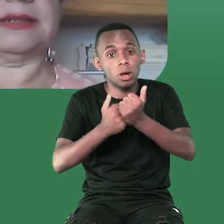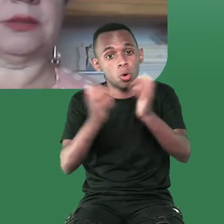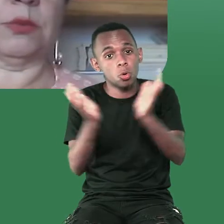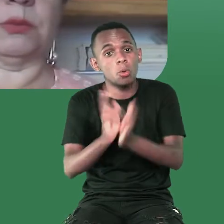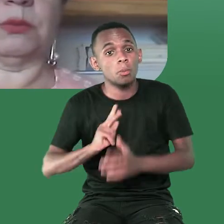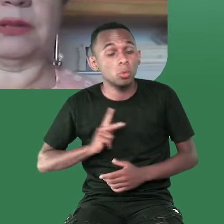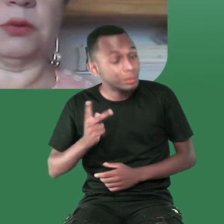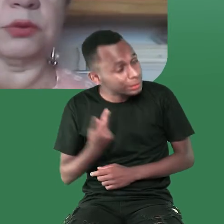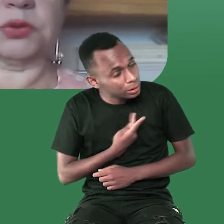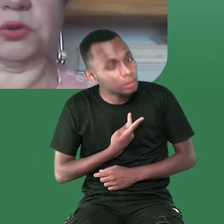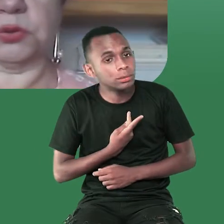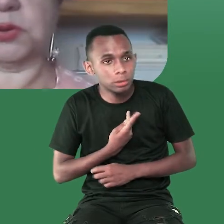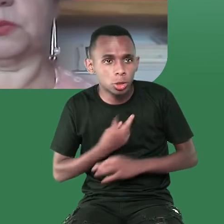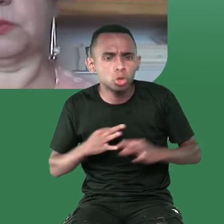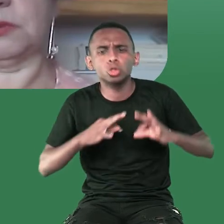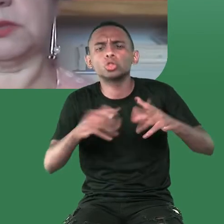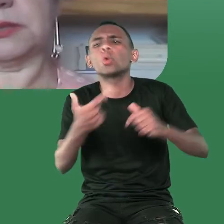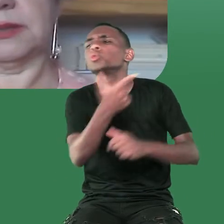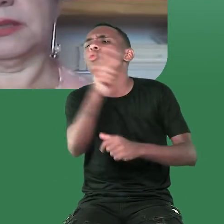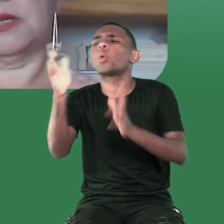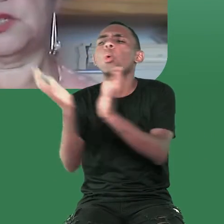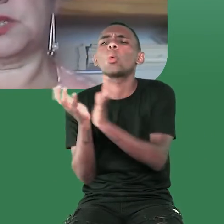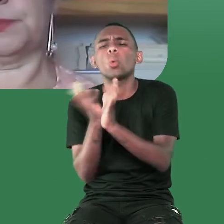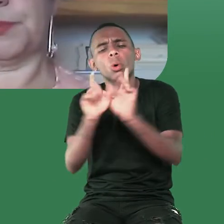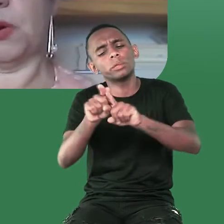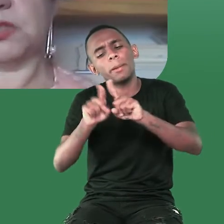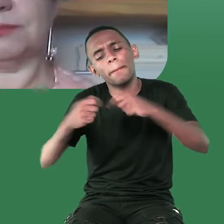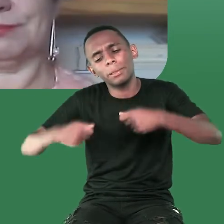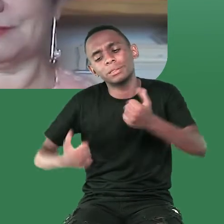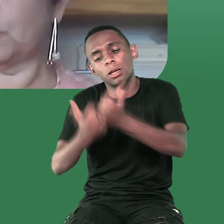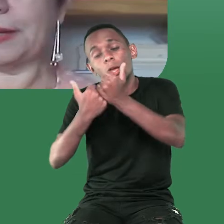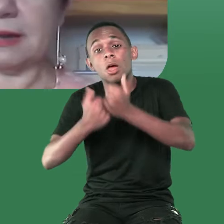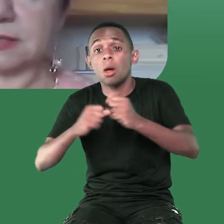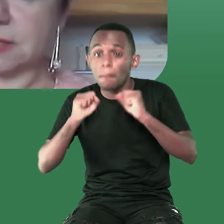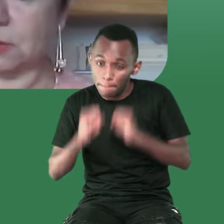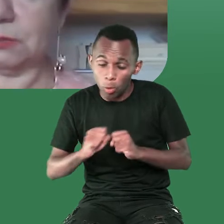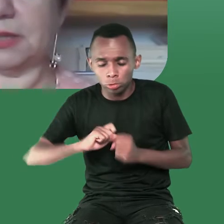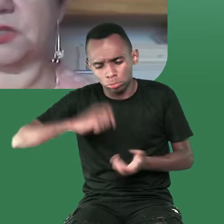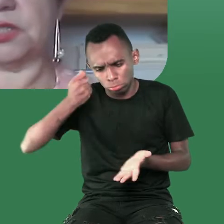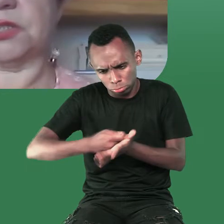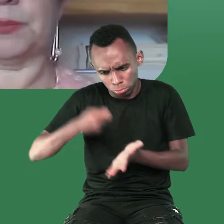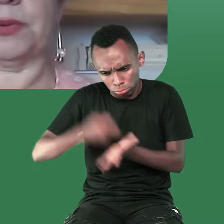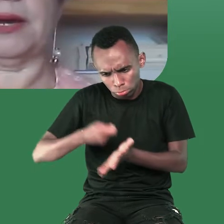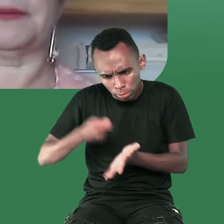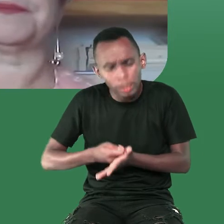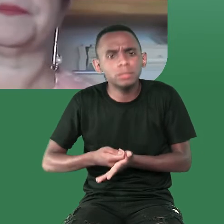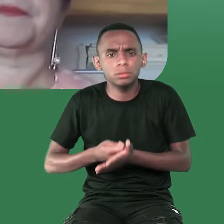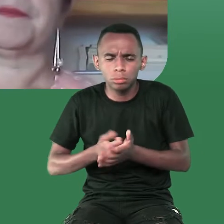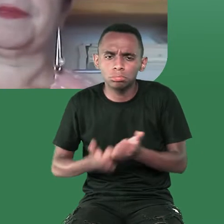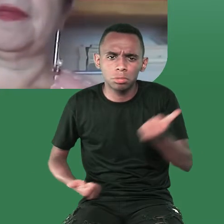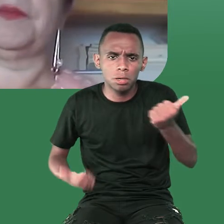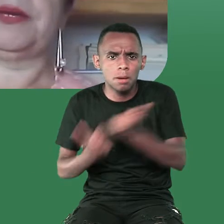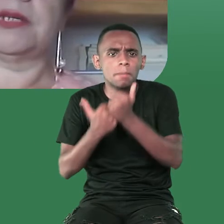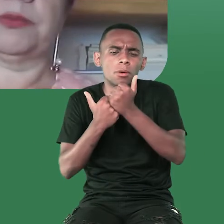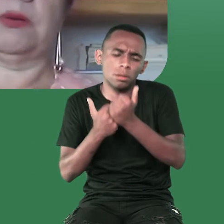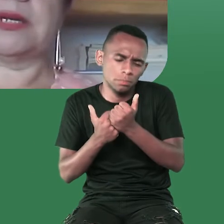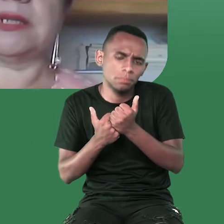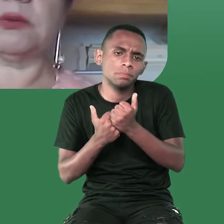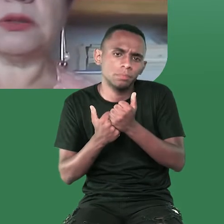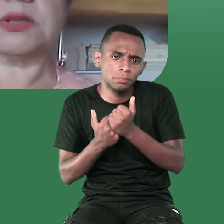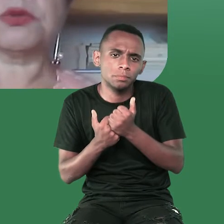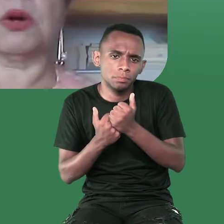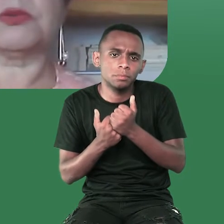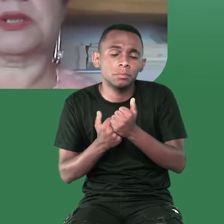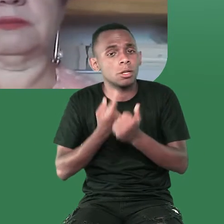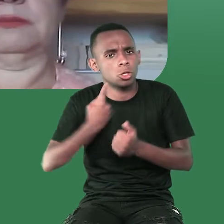mas assim como a todos os outros públicos. A gente pode, tem obrigação, né, de apoiar, mesmo